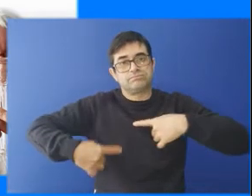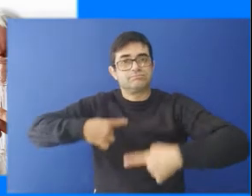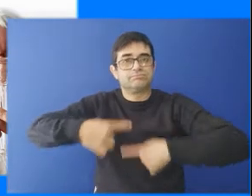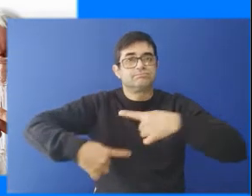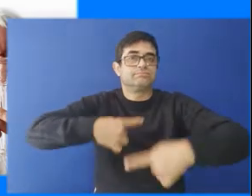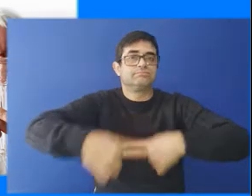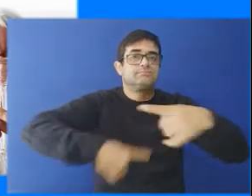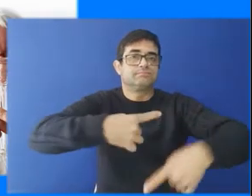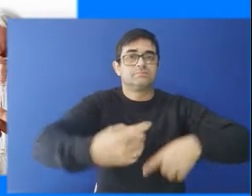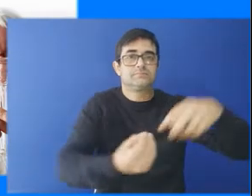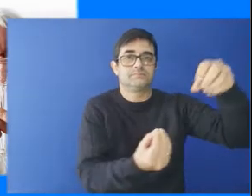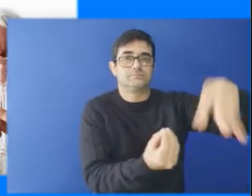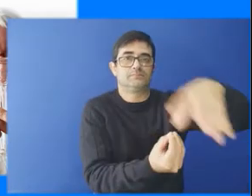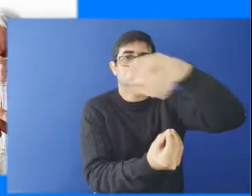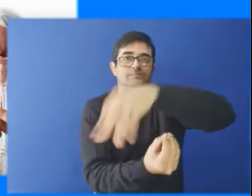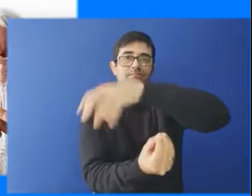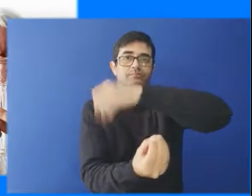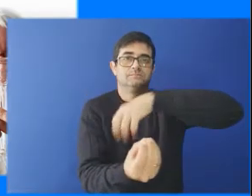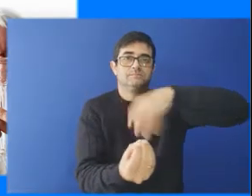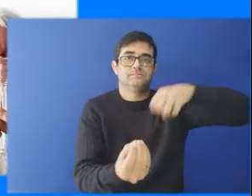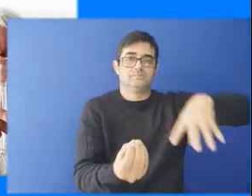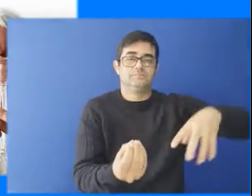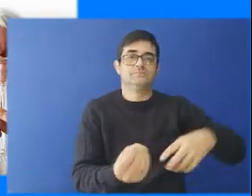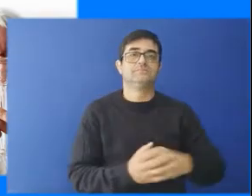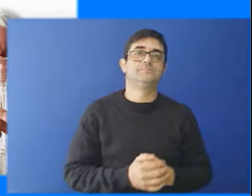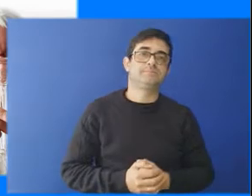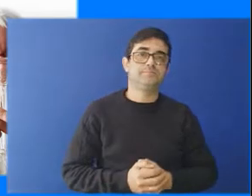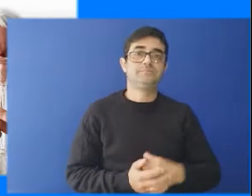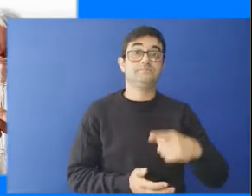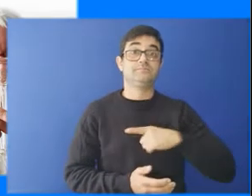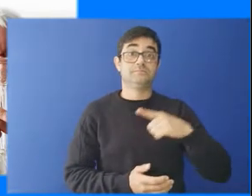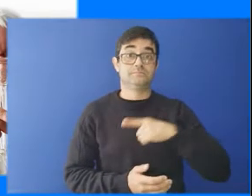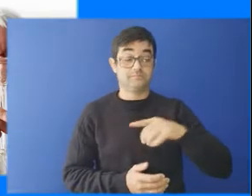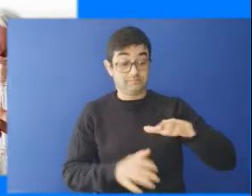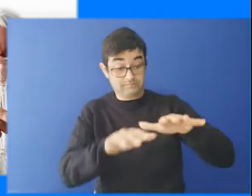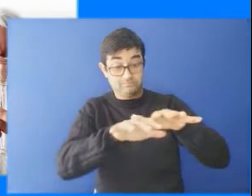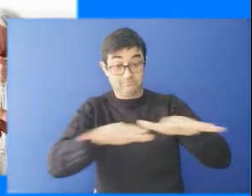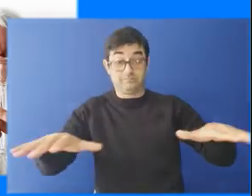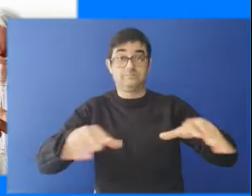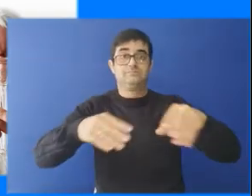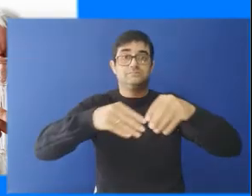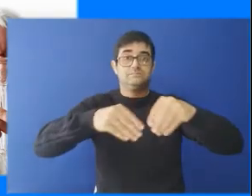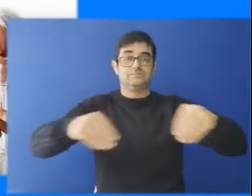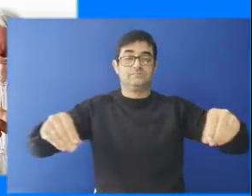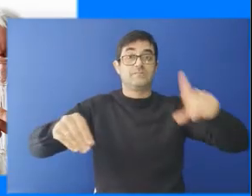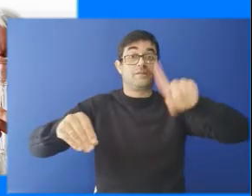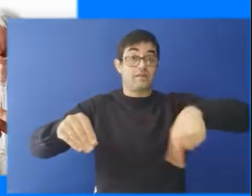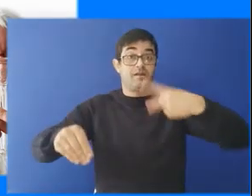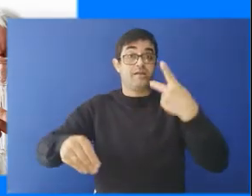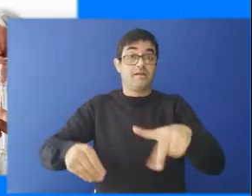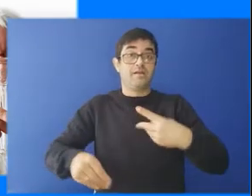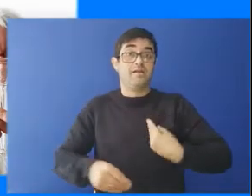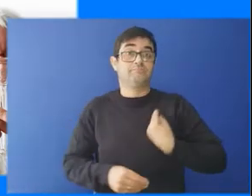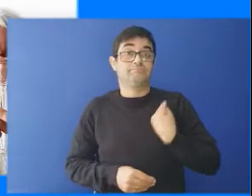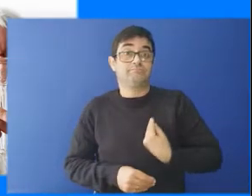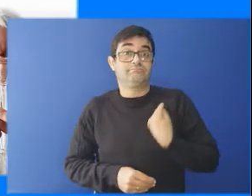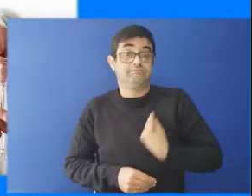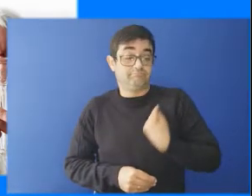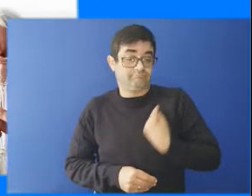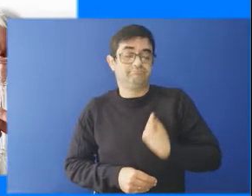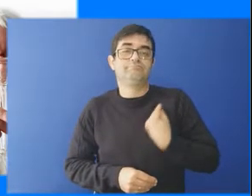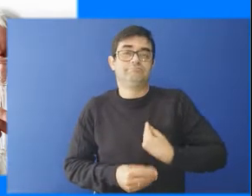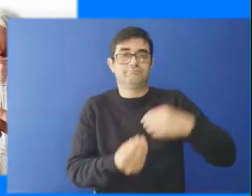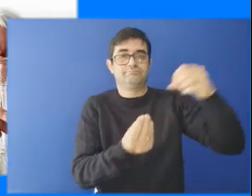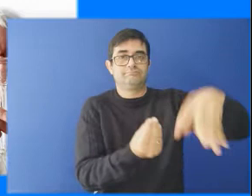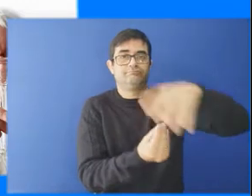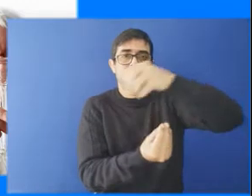acaba levando à formação de estruturas como cogumelos, por exemplo. Então é possível que boa parte desse solo seja constituído